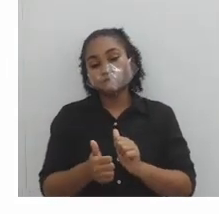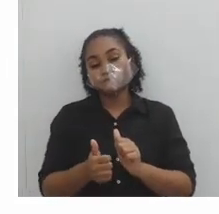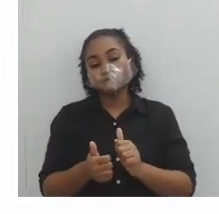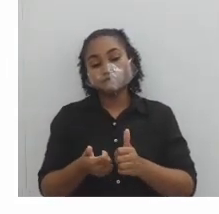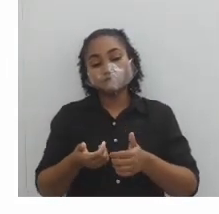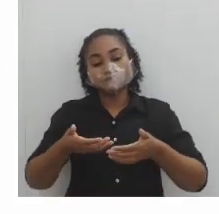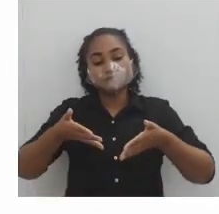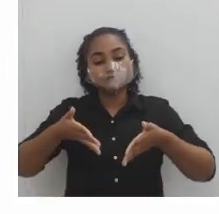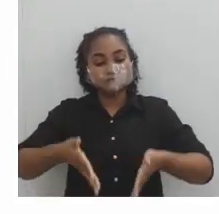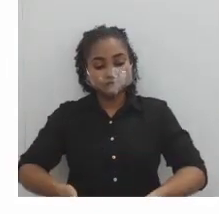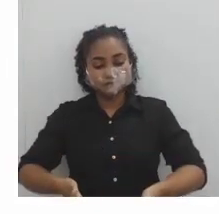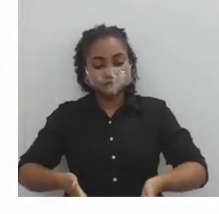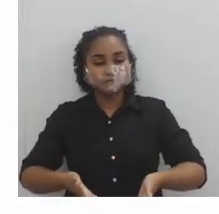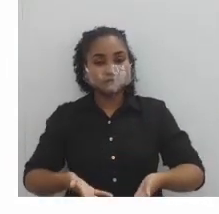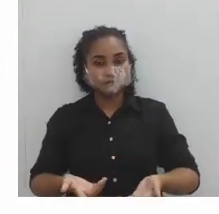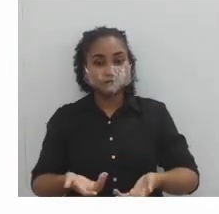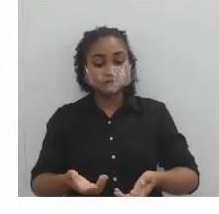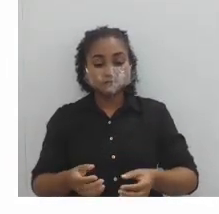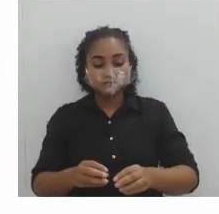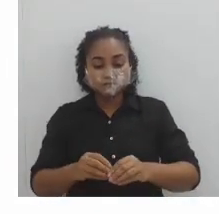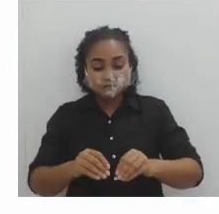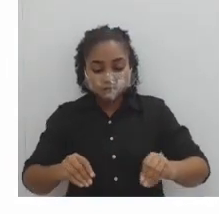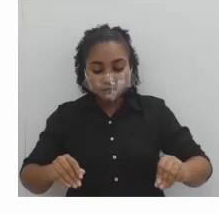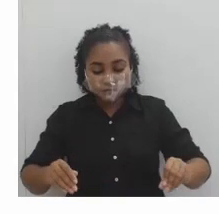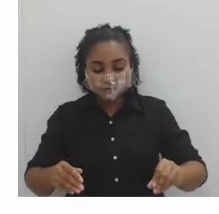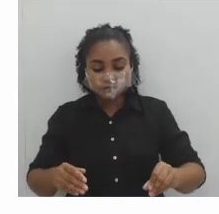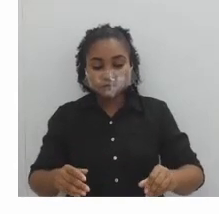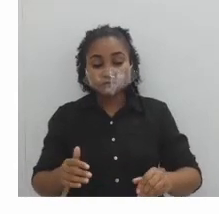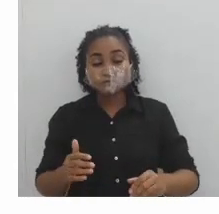enterrado com ele, e no seguinte sentido,